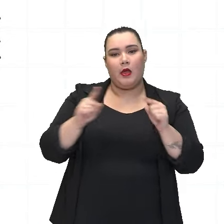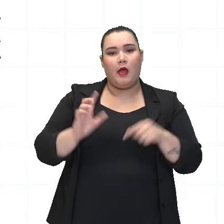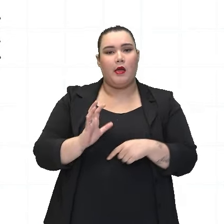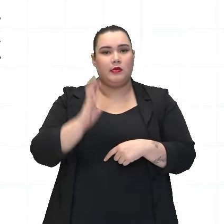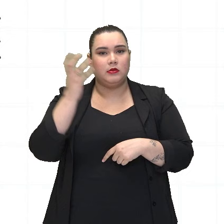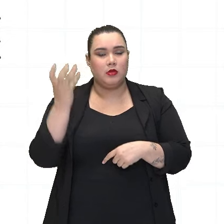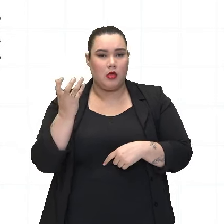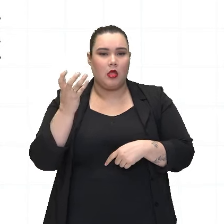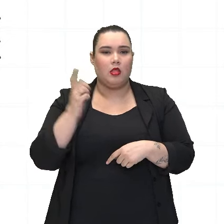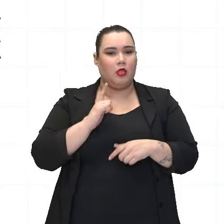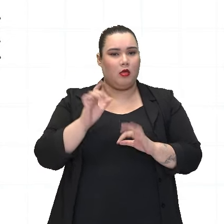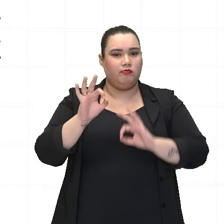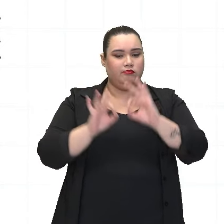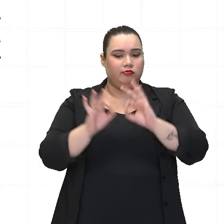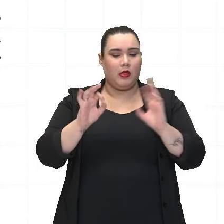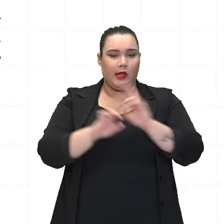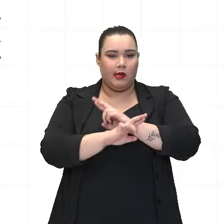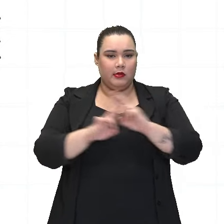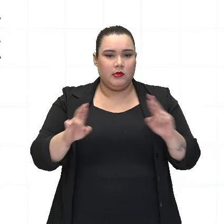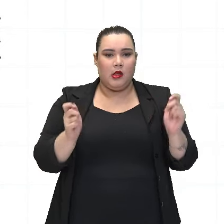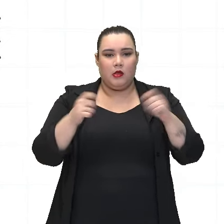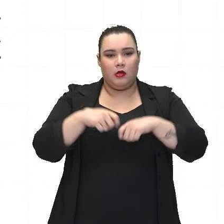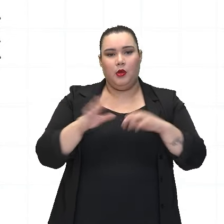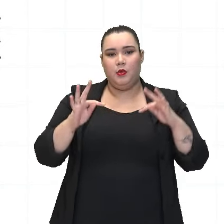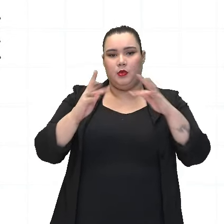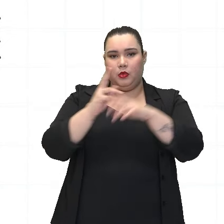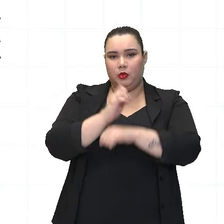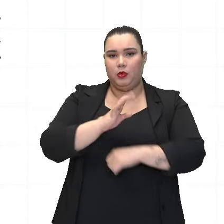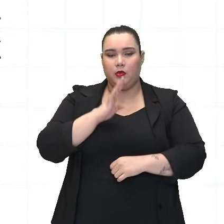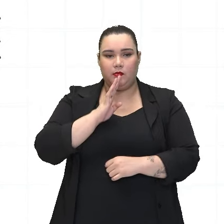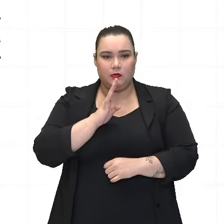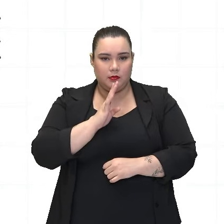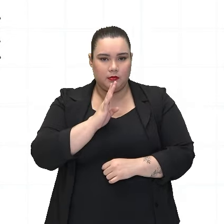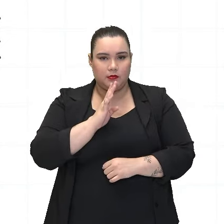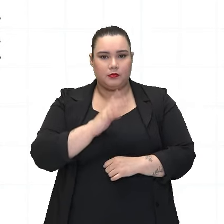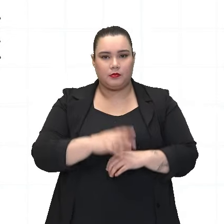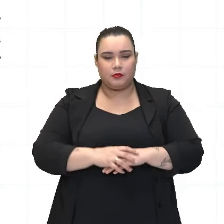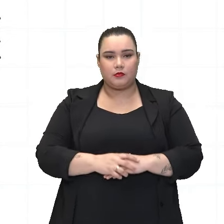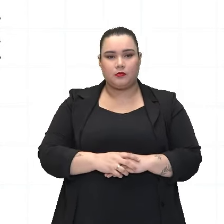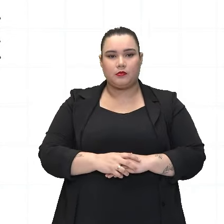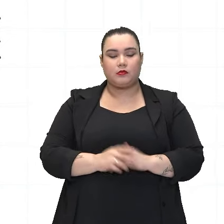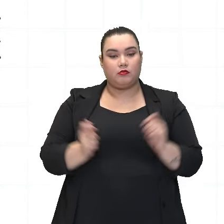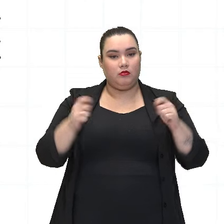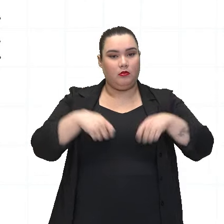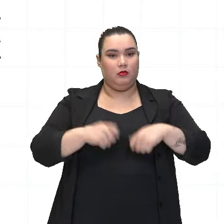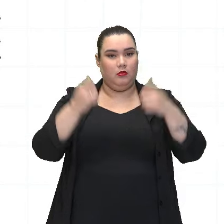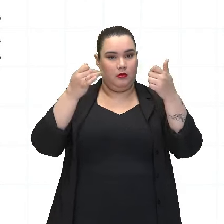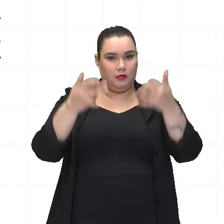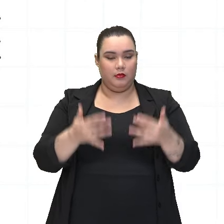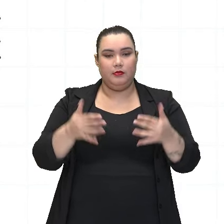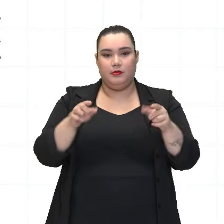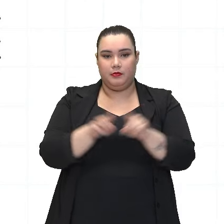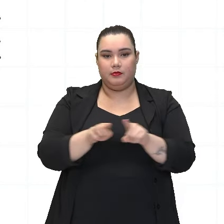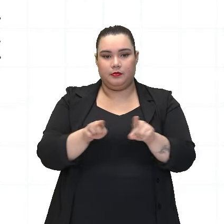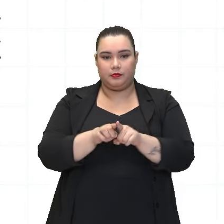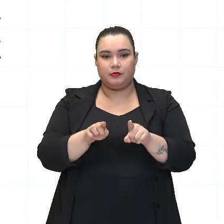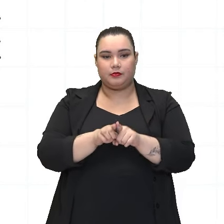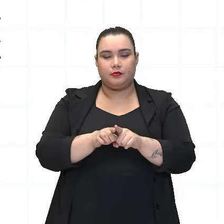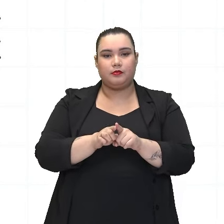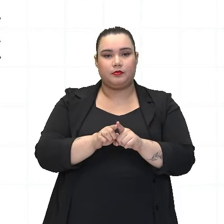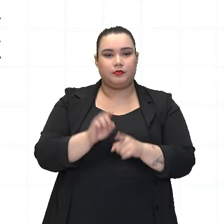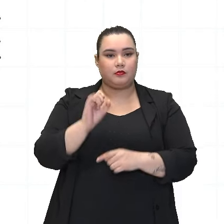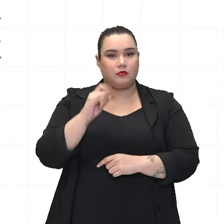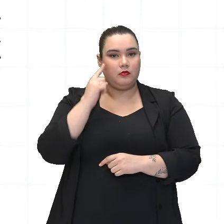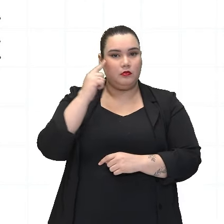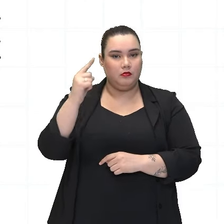relações racionais que podem ser conhecidas e podem ser explicadas também, né, se formos pensar